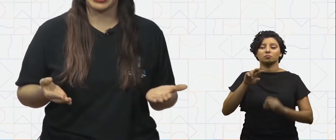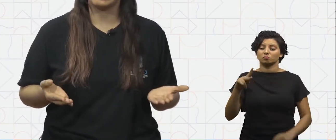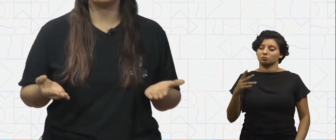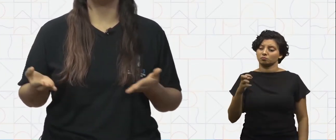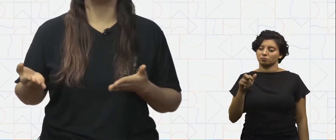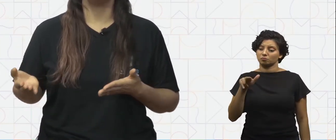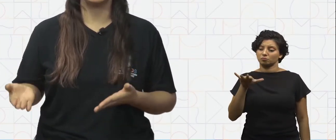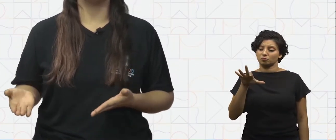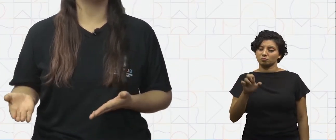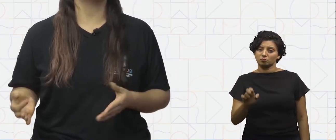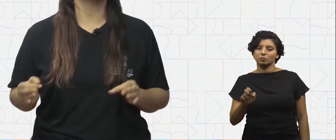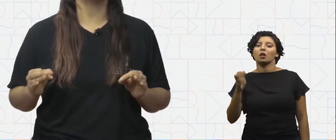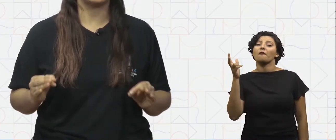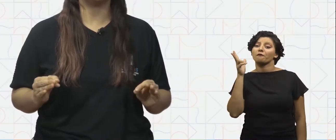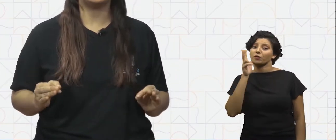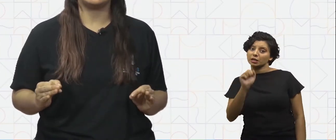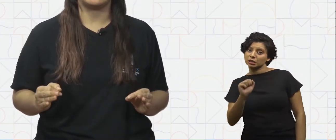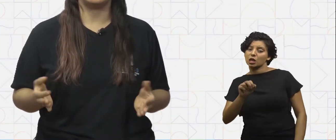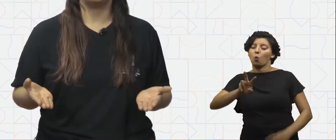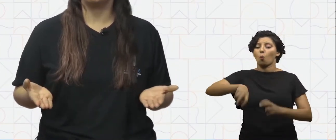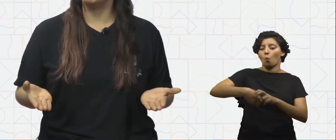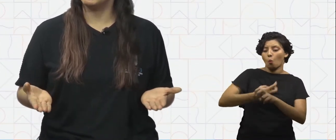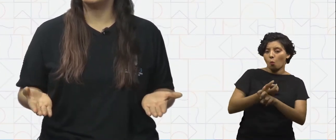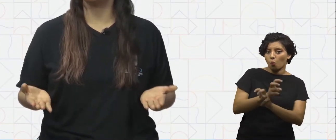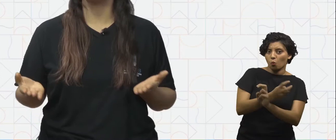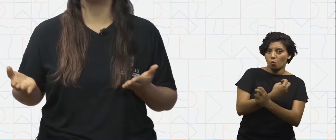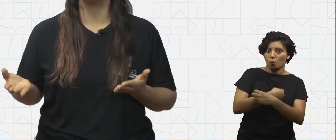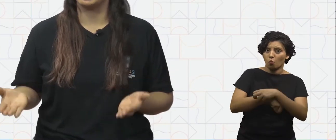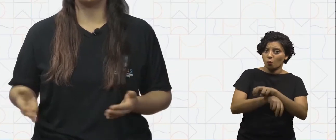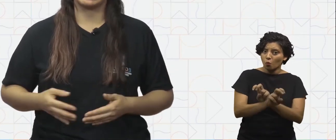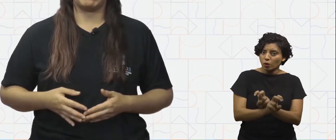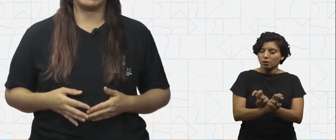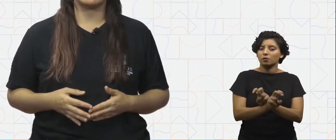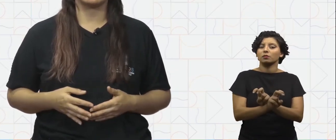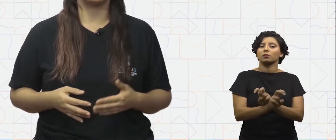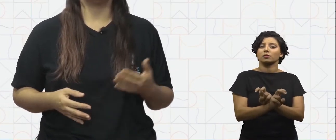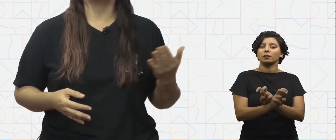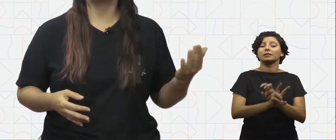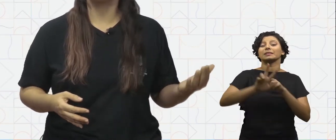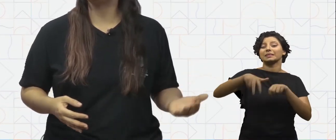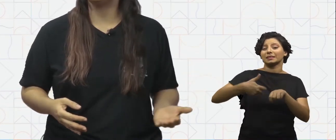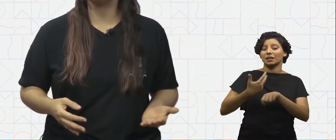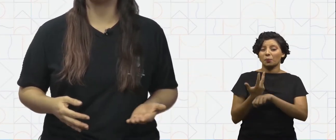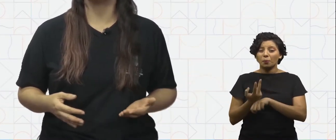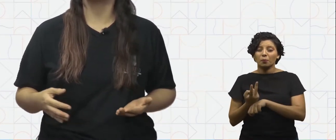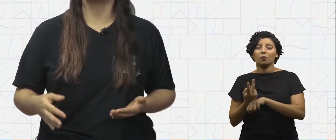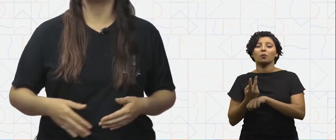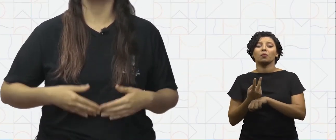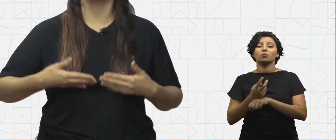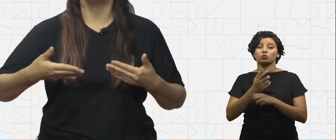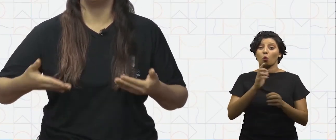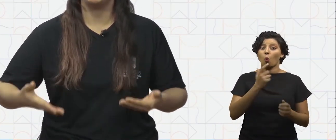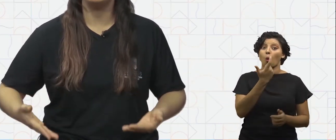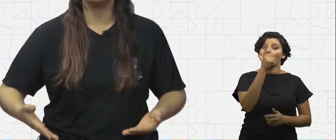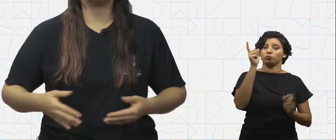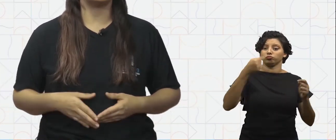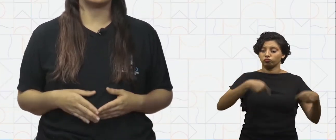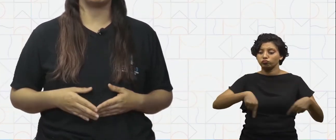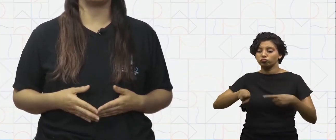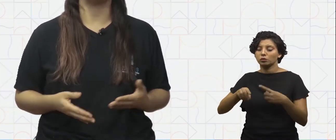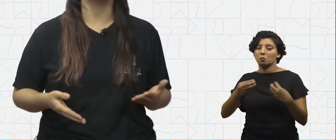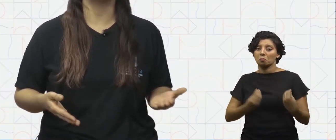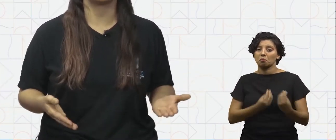que Hércules tinha vencido a Hidra, um monstro de 9 cabeças. Depois ele tinha recebido